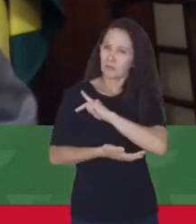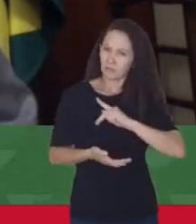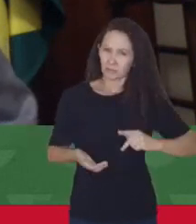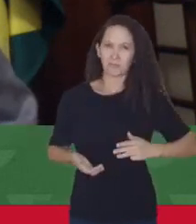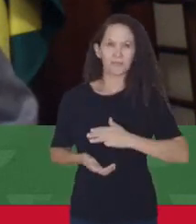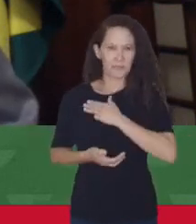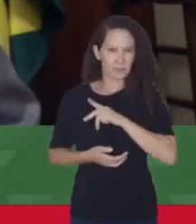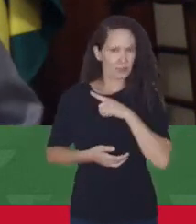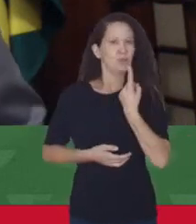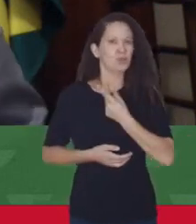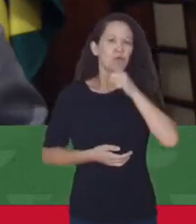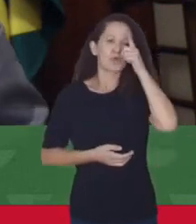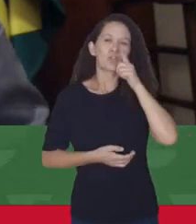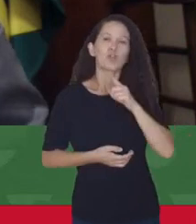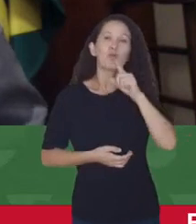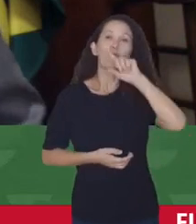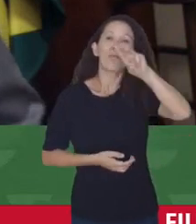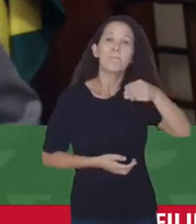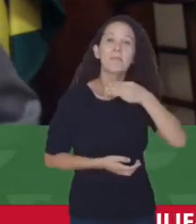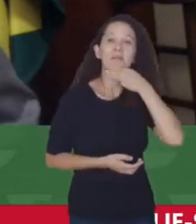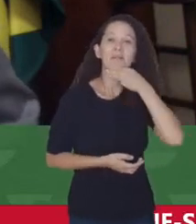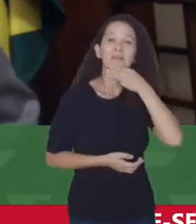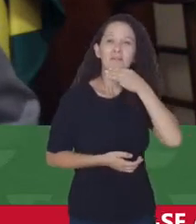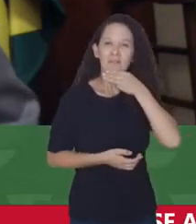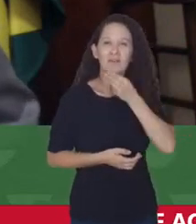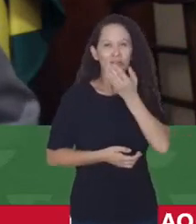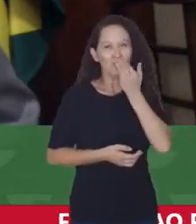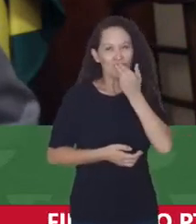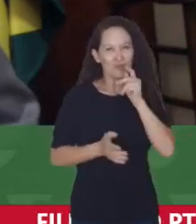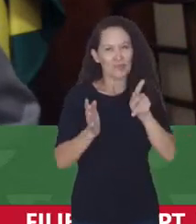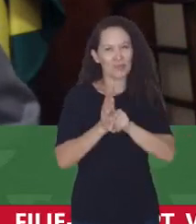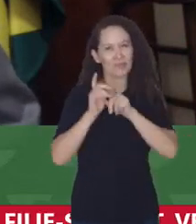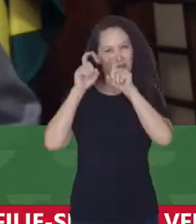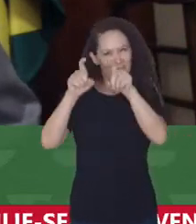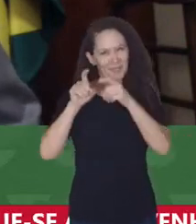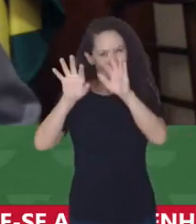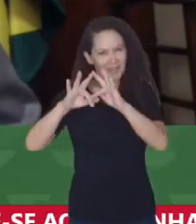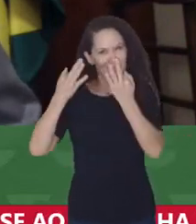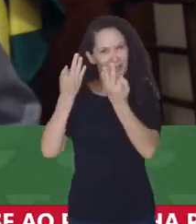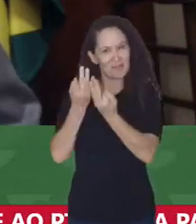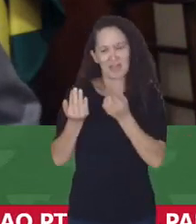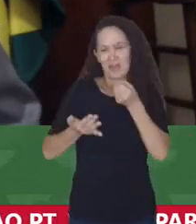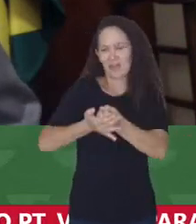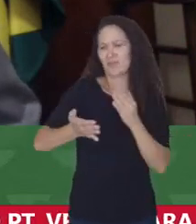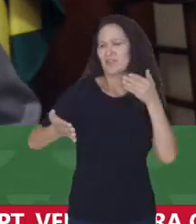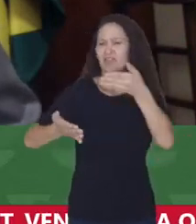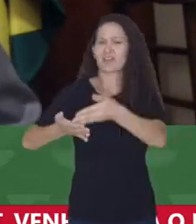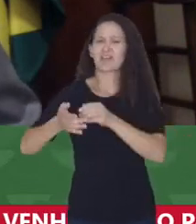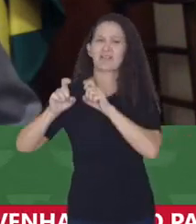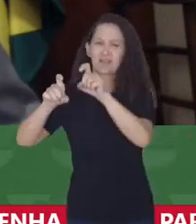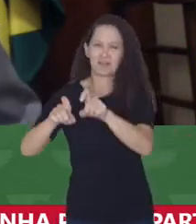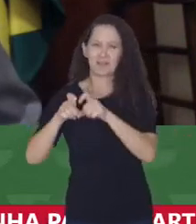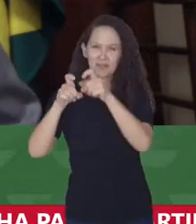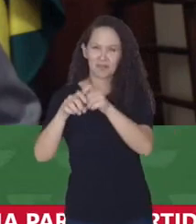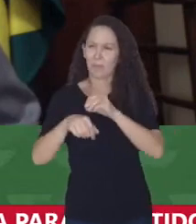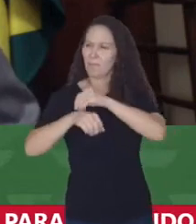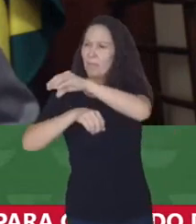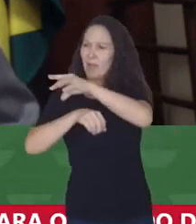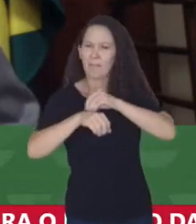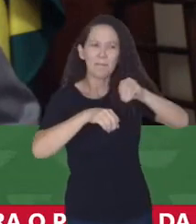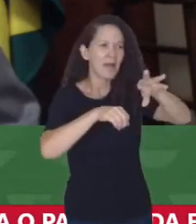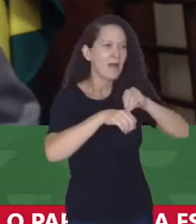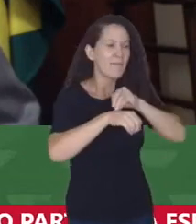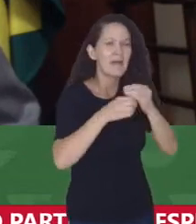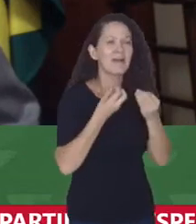Lula 1 bilhão da agricultura familiar. Compra direto do produtor, com distribuição simultânea, seja